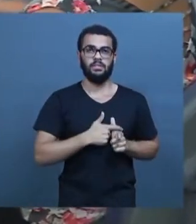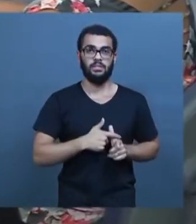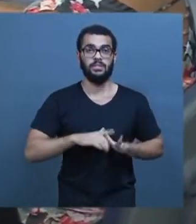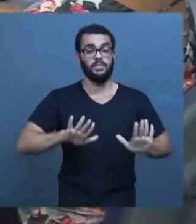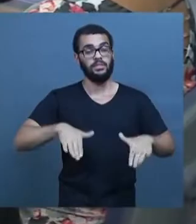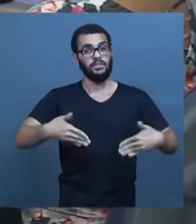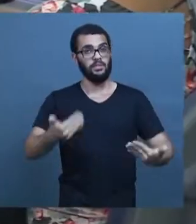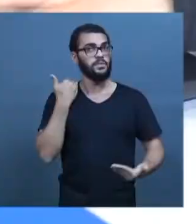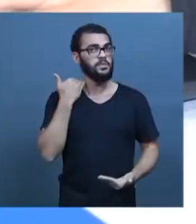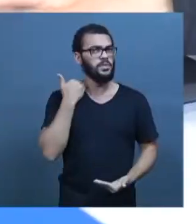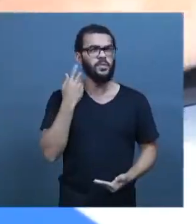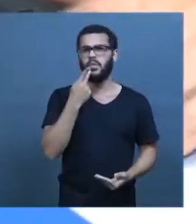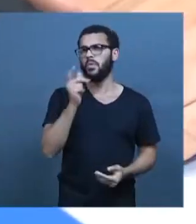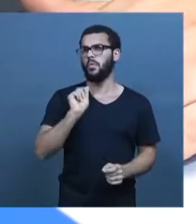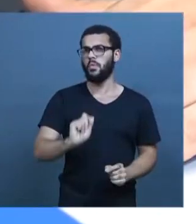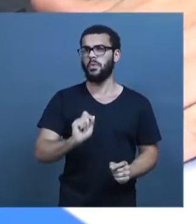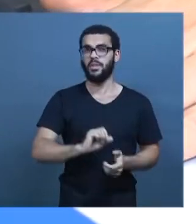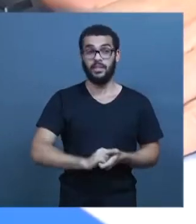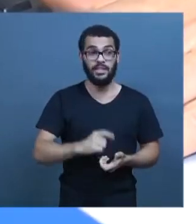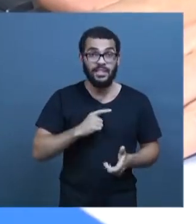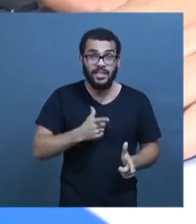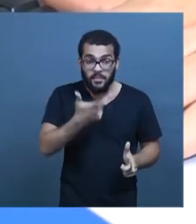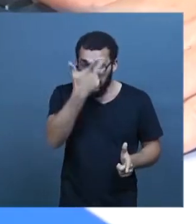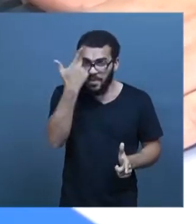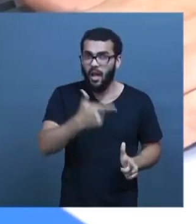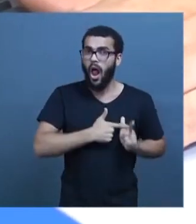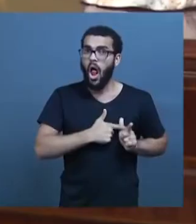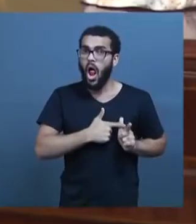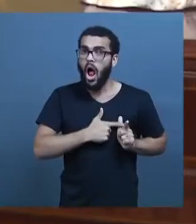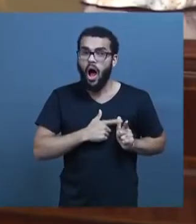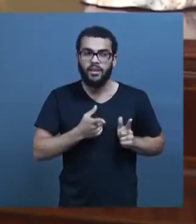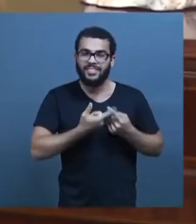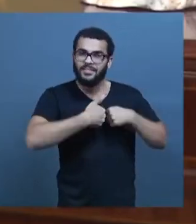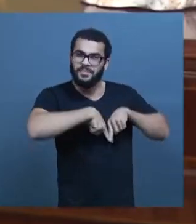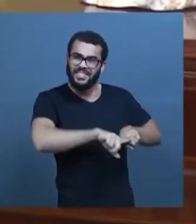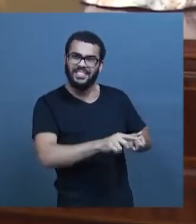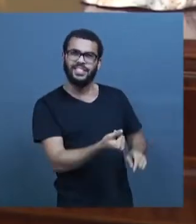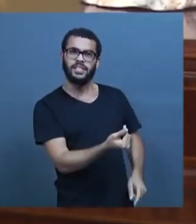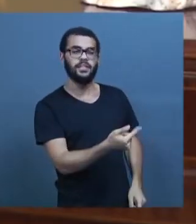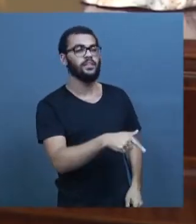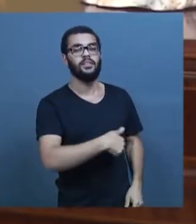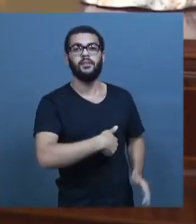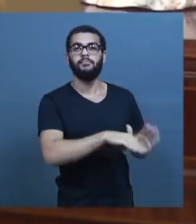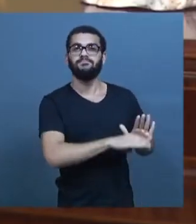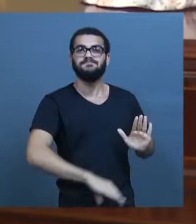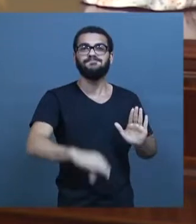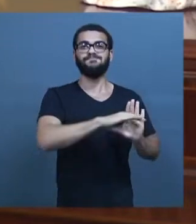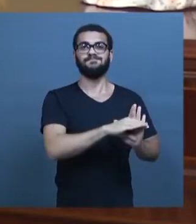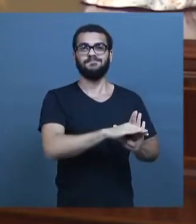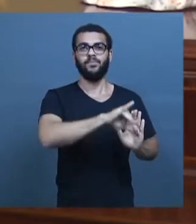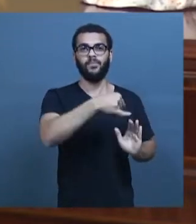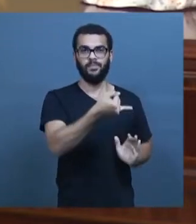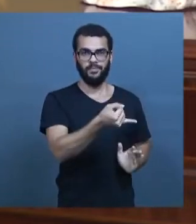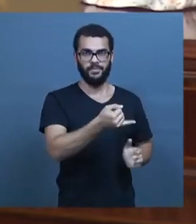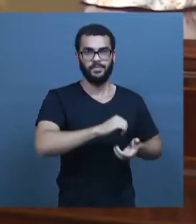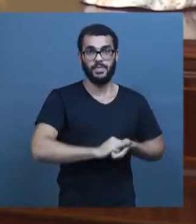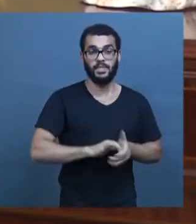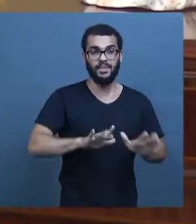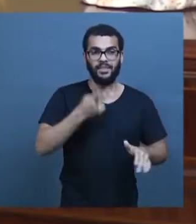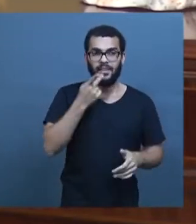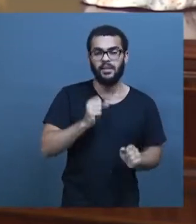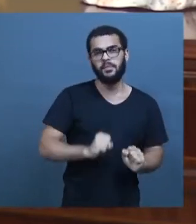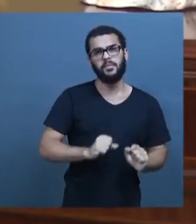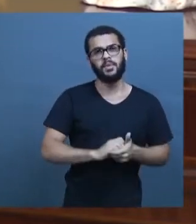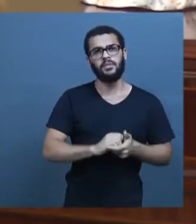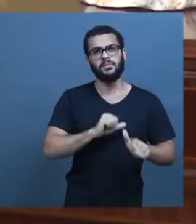da inadimplência, cobram mais caro para emprestar dinheiro. Este educador financeiro conta que vale a pena trocar a dívida do